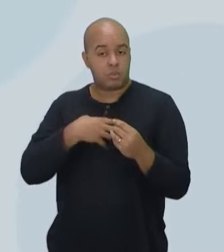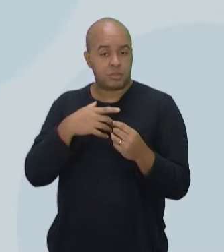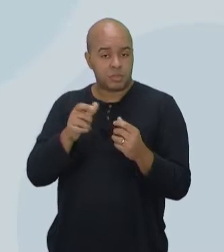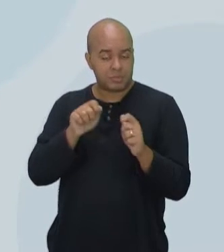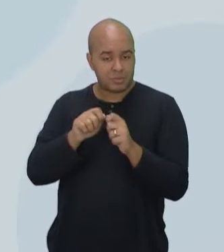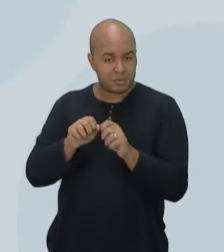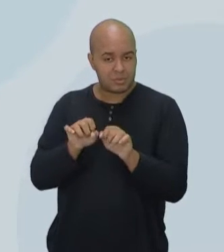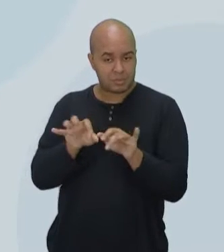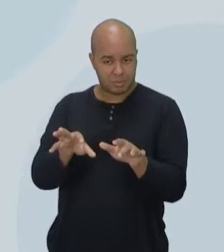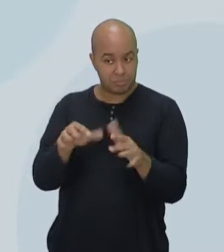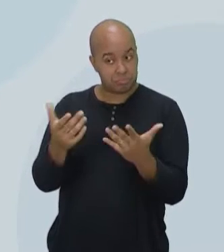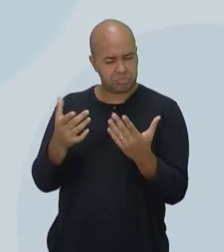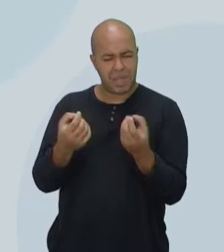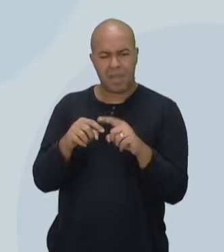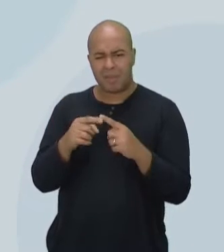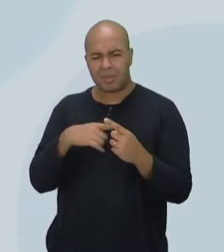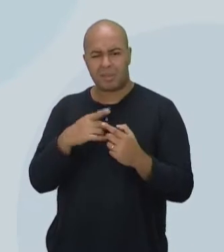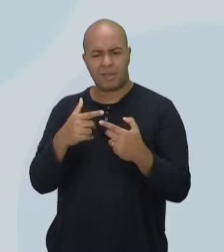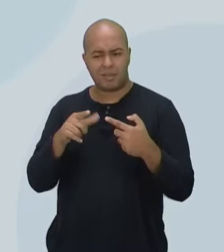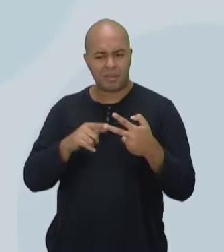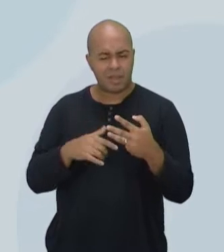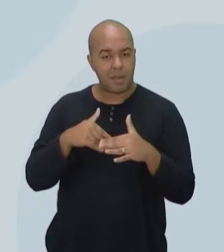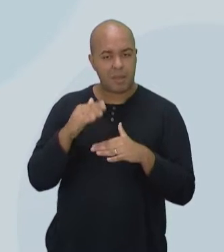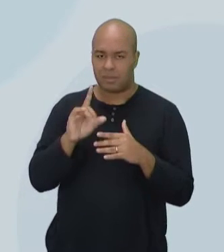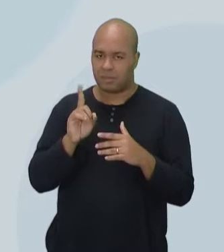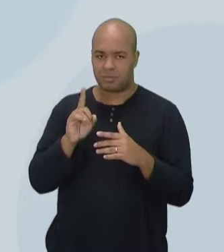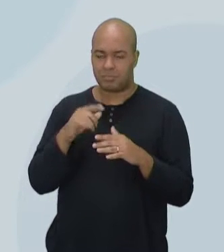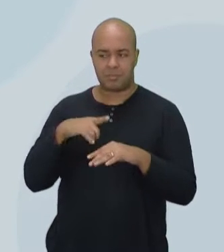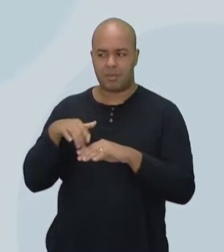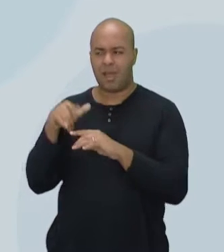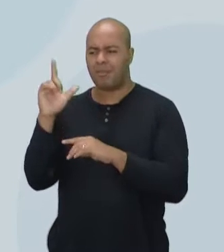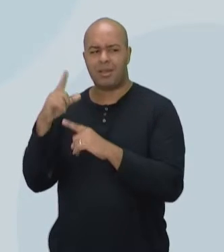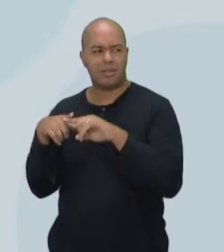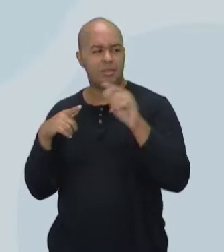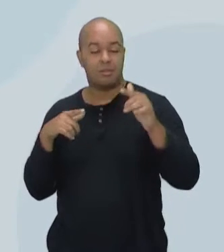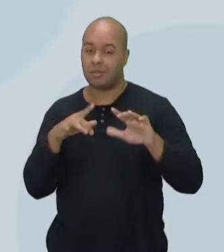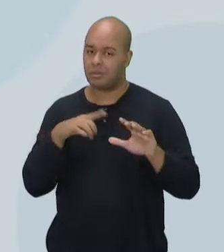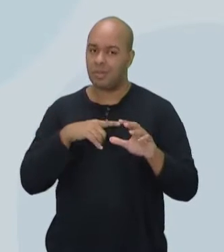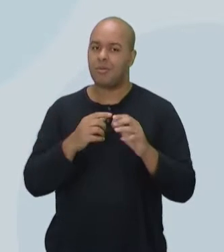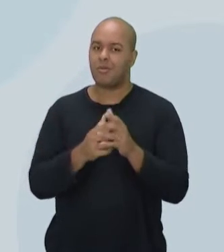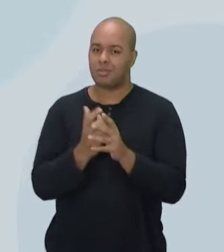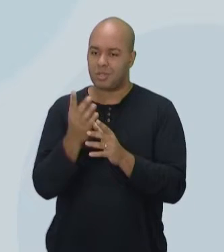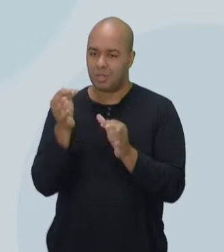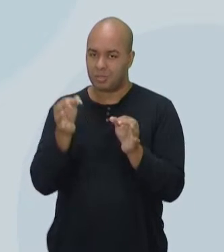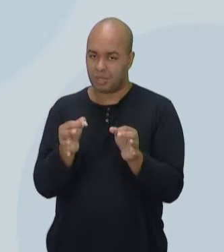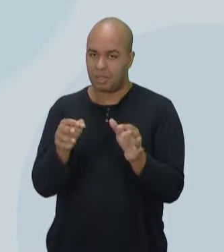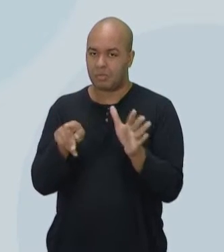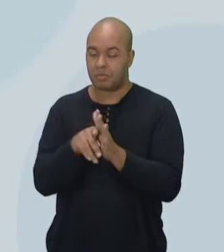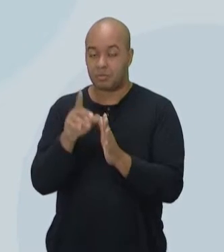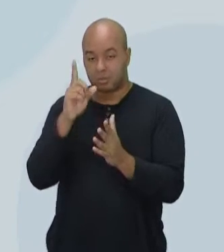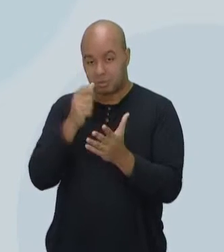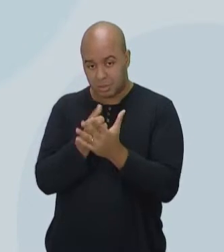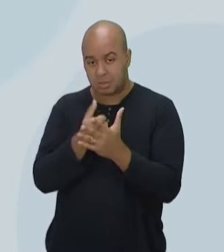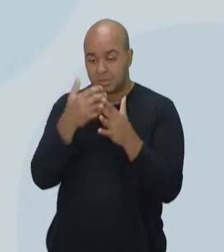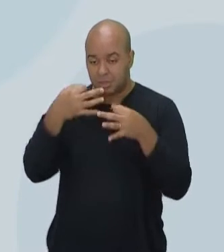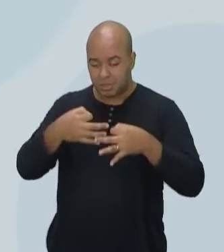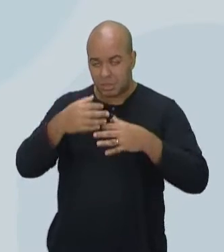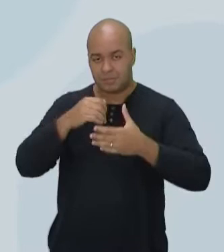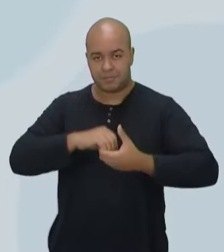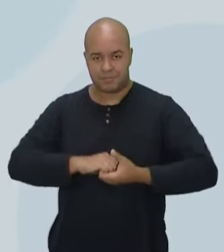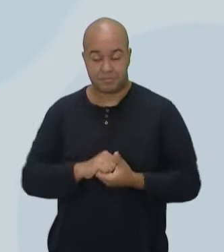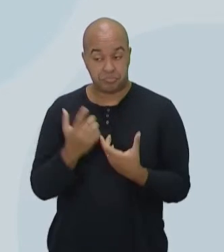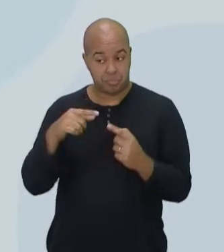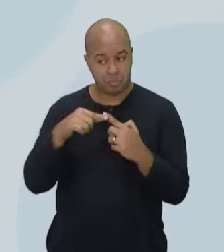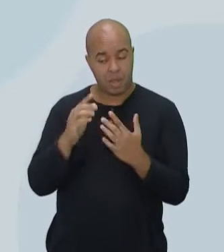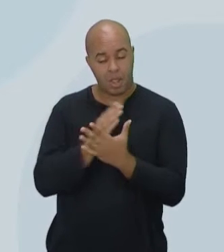está distribuída. Ah, mas tem um elemento a mais que o outro. Não, não tem a mais que o outro. Existe uma quantidade determinada, uma quantidade certinha.